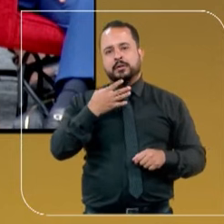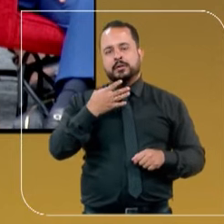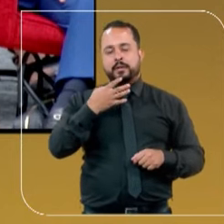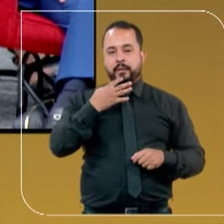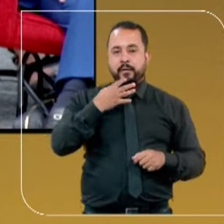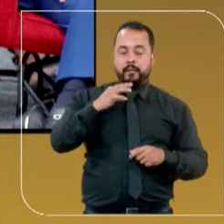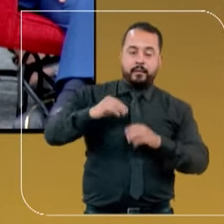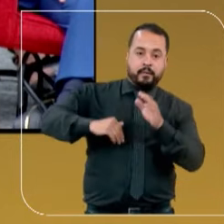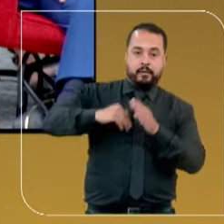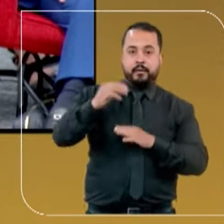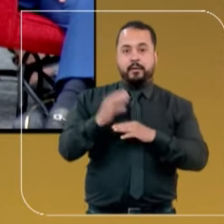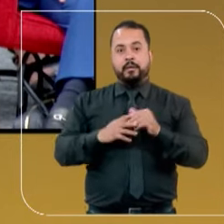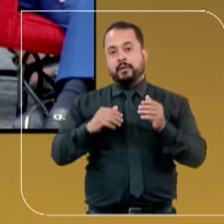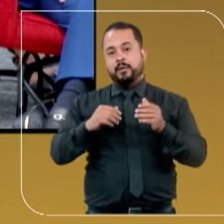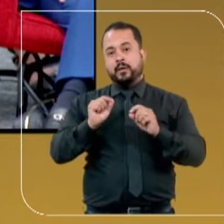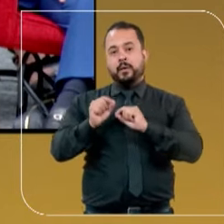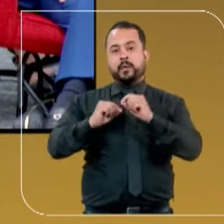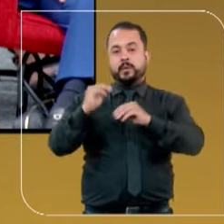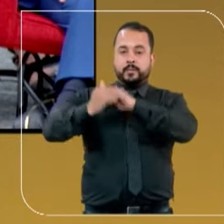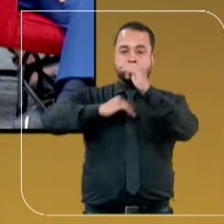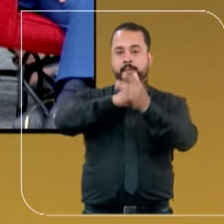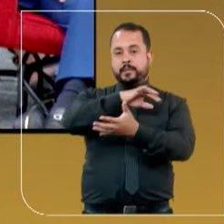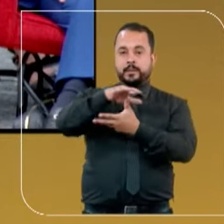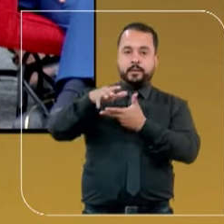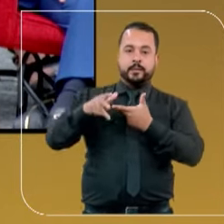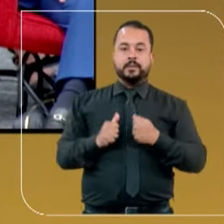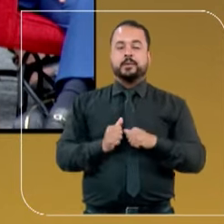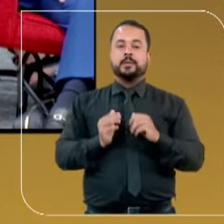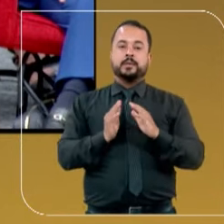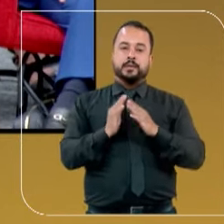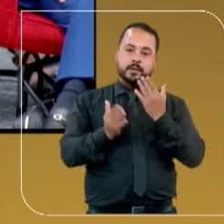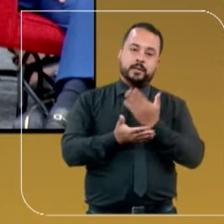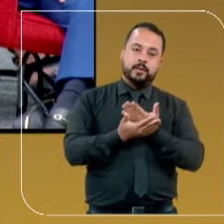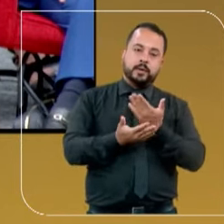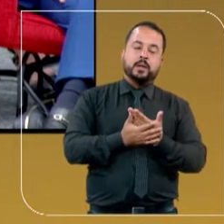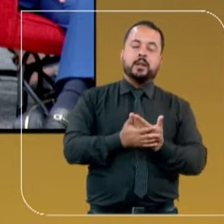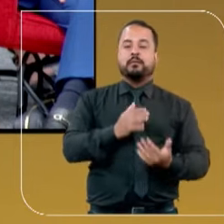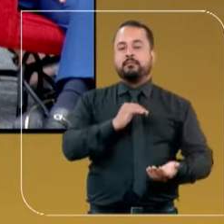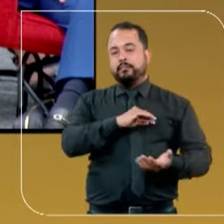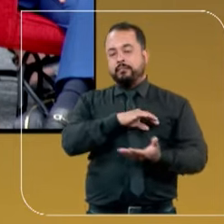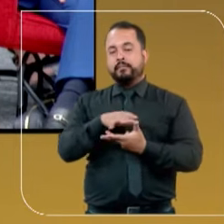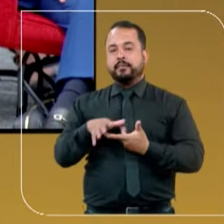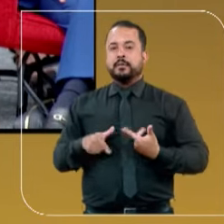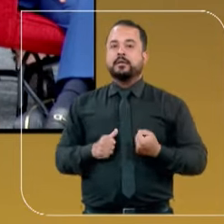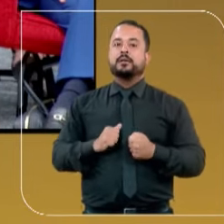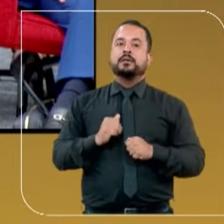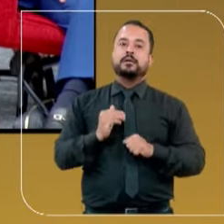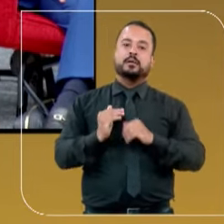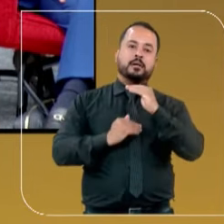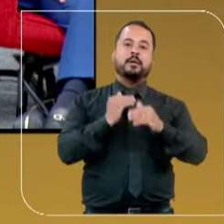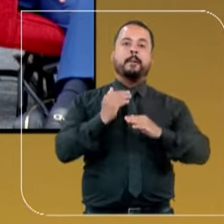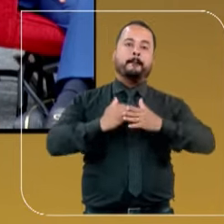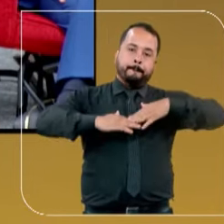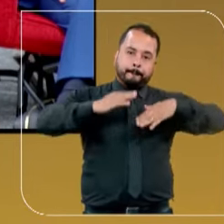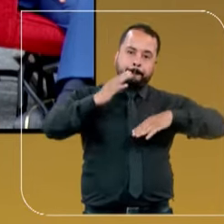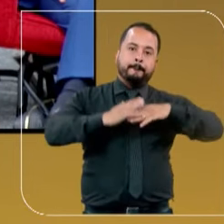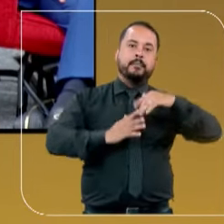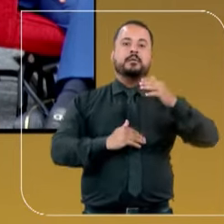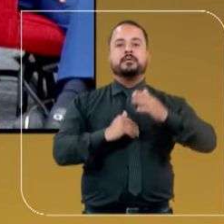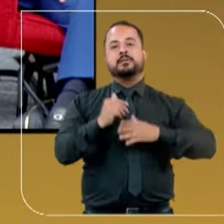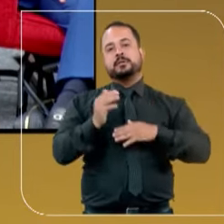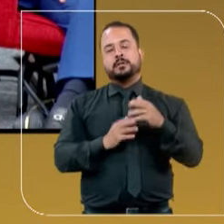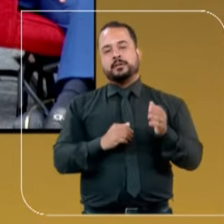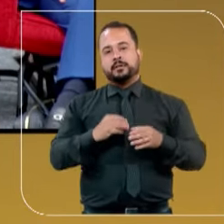qualificação em nível global. Posso demonstrar nas escolas internacionais o elevado profissionalismo dos